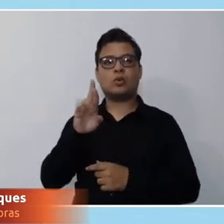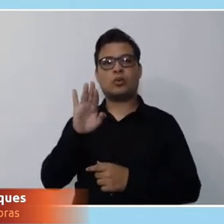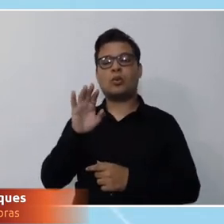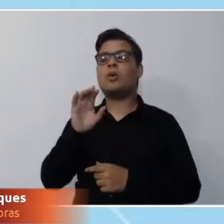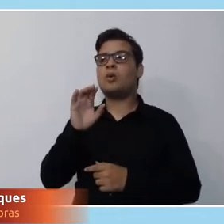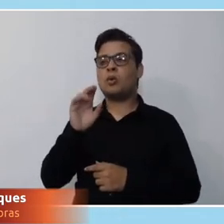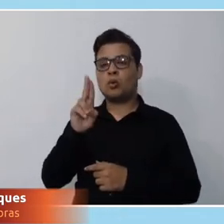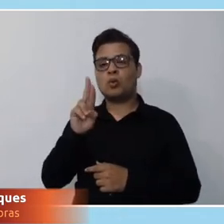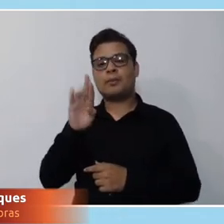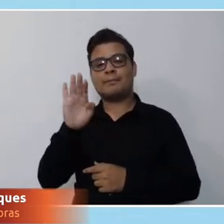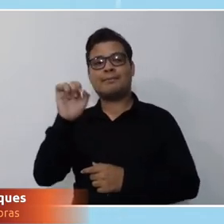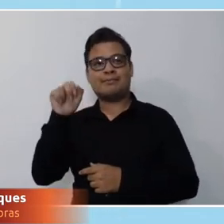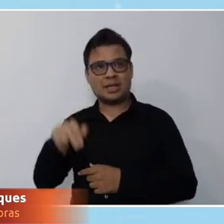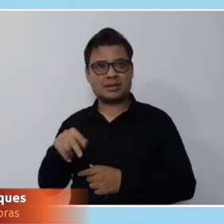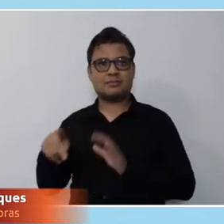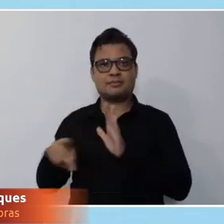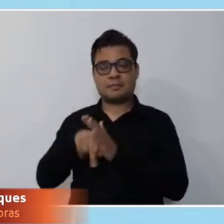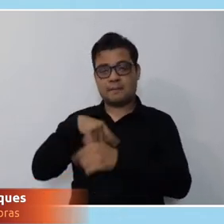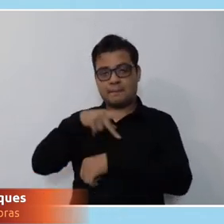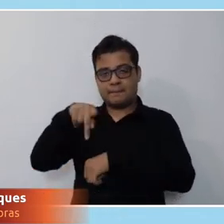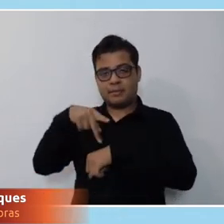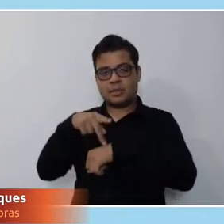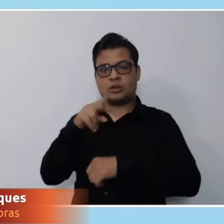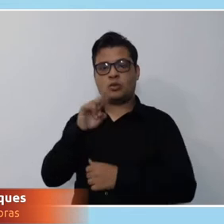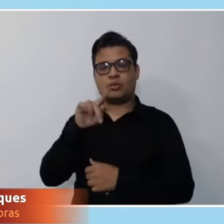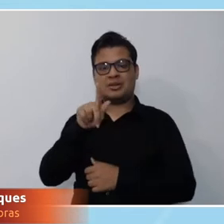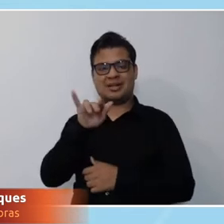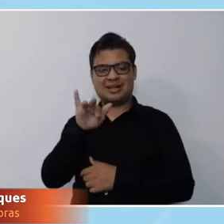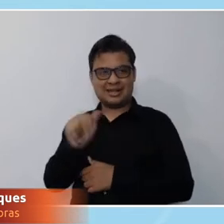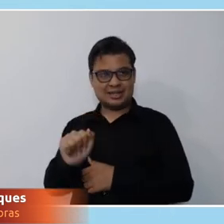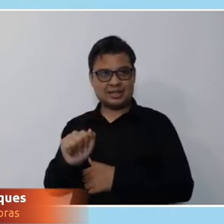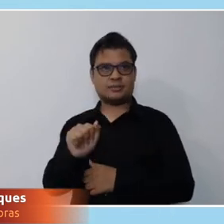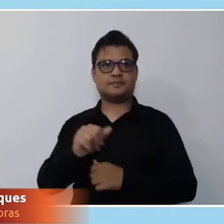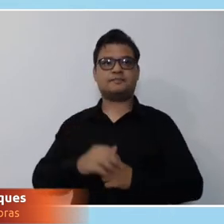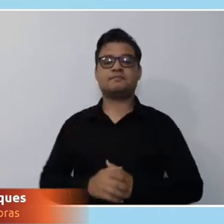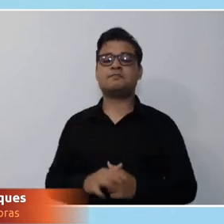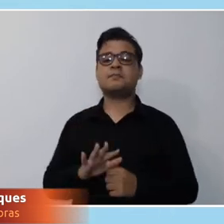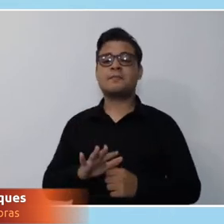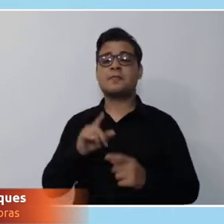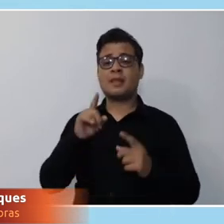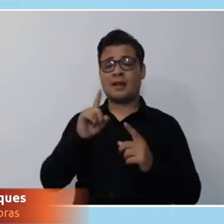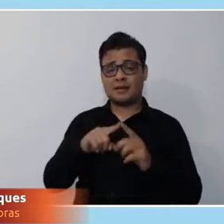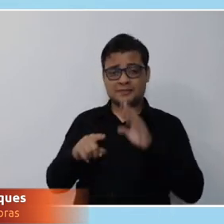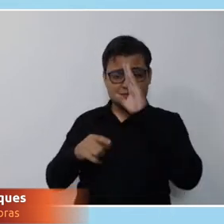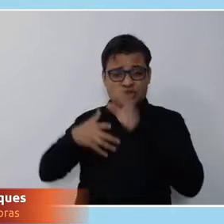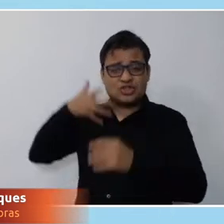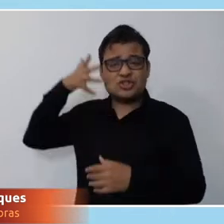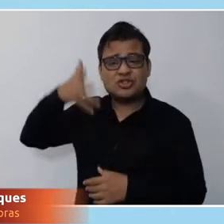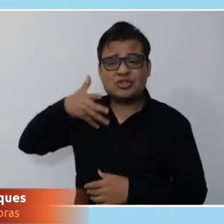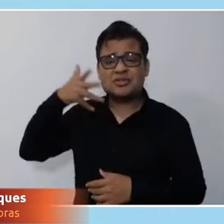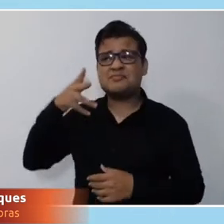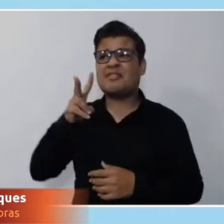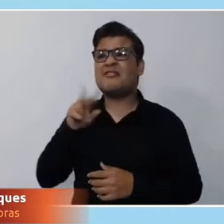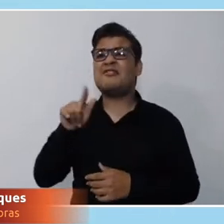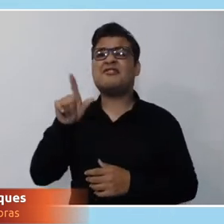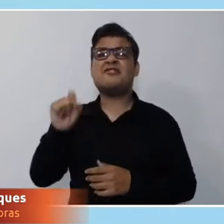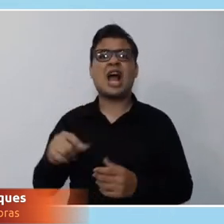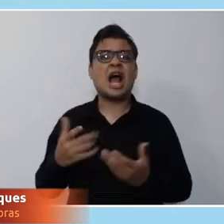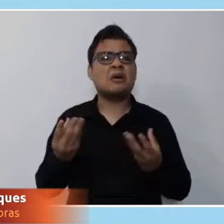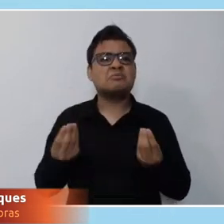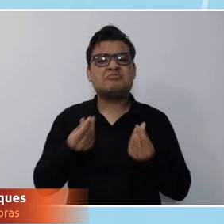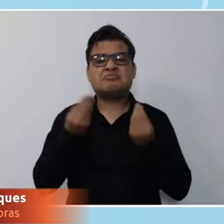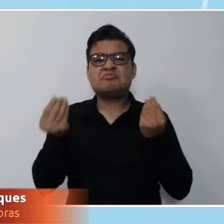foram discursos extremamente vagos, sobretudo, e não era de se esperar menos, o discurso dado por